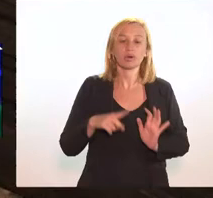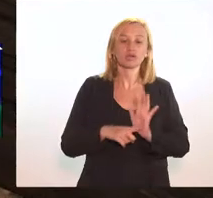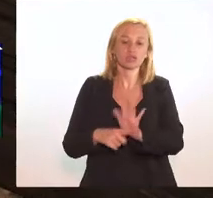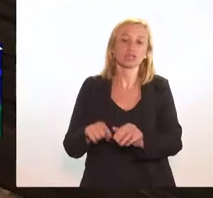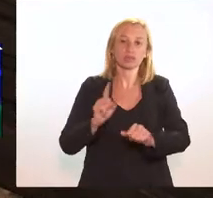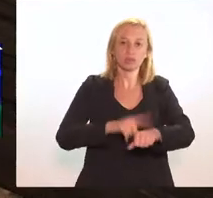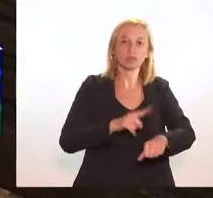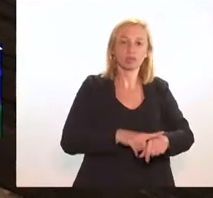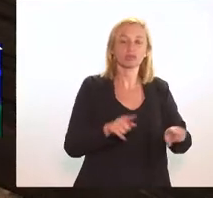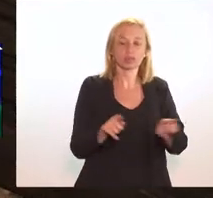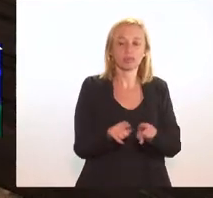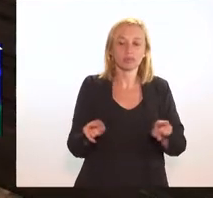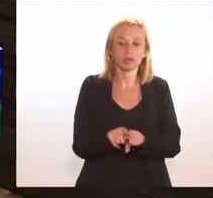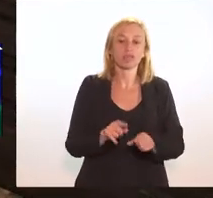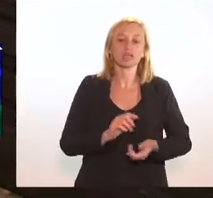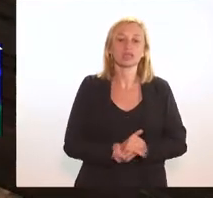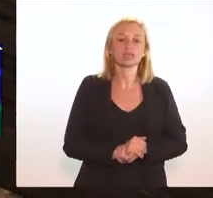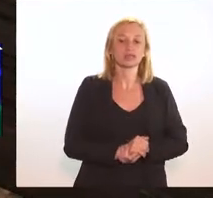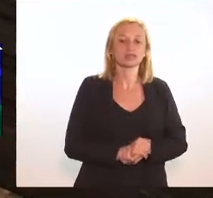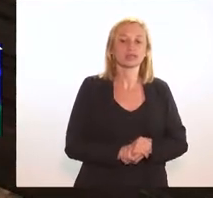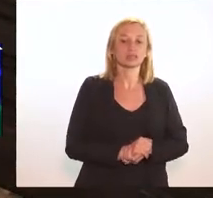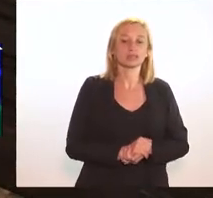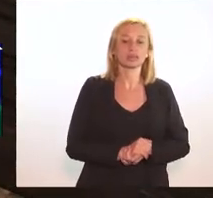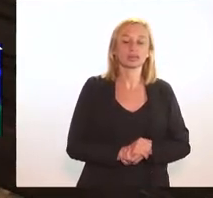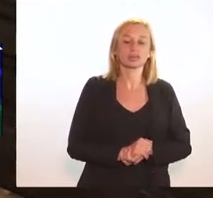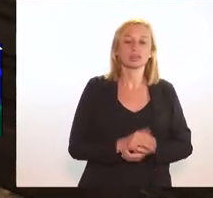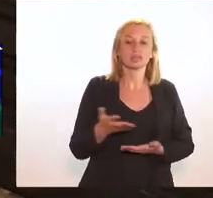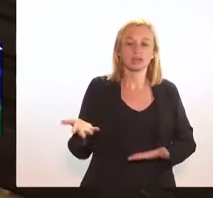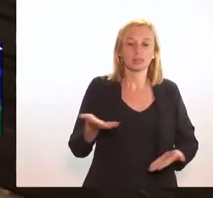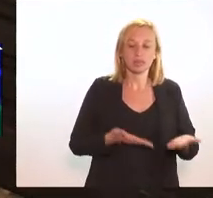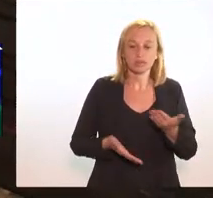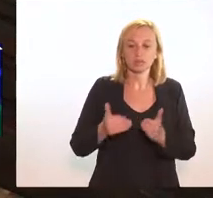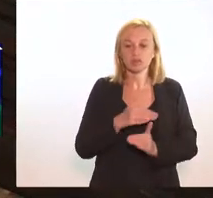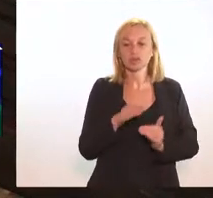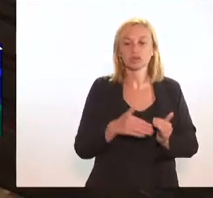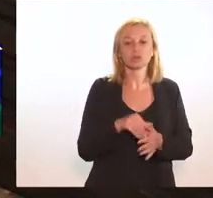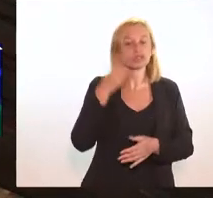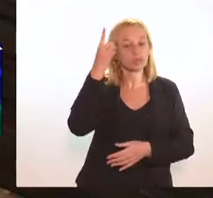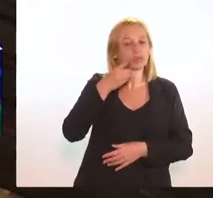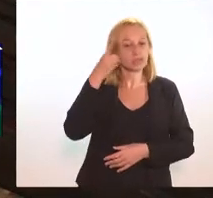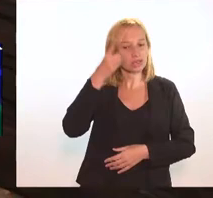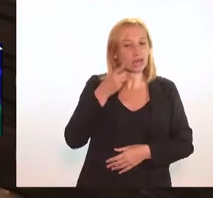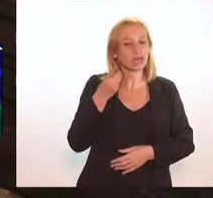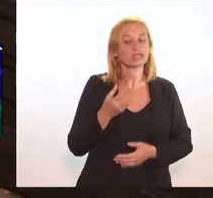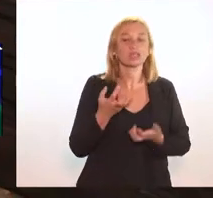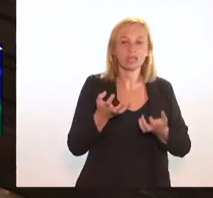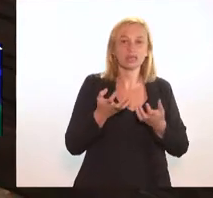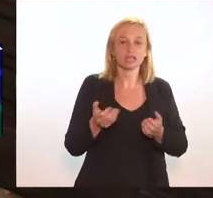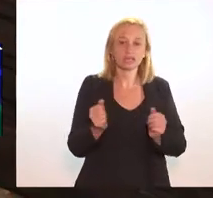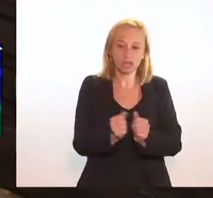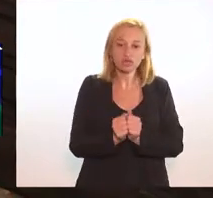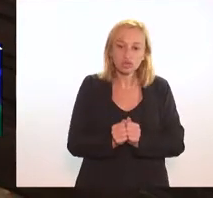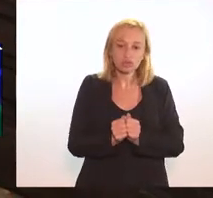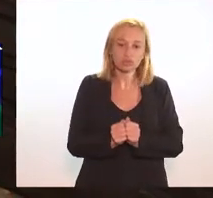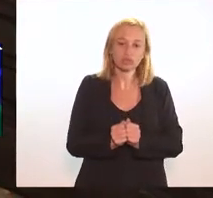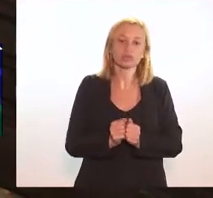também, e contar, enfim, com a participação dos demais deputados e deputadas que quiserem,